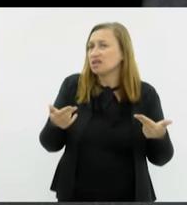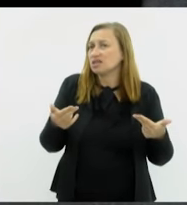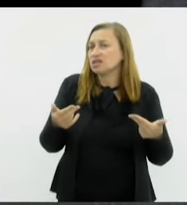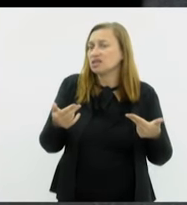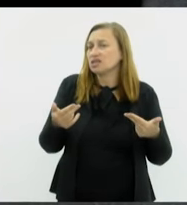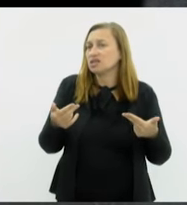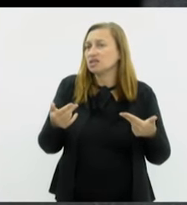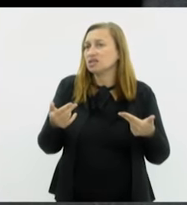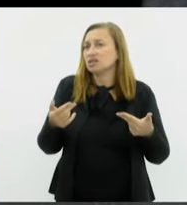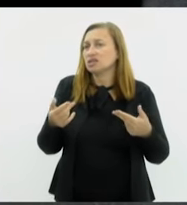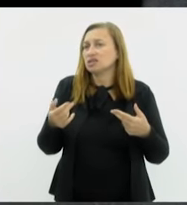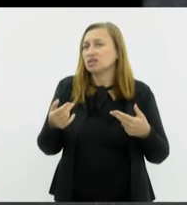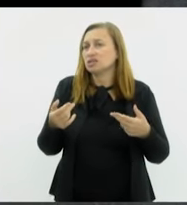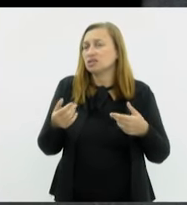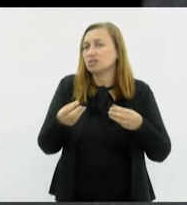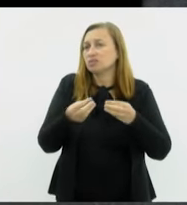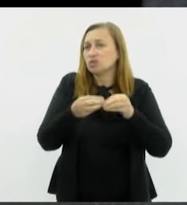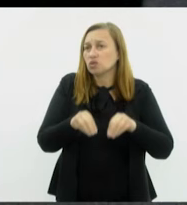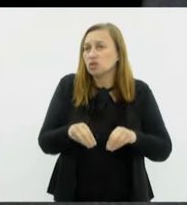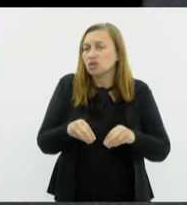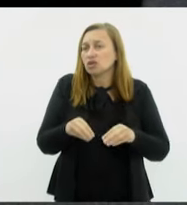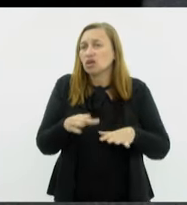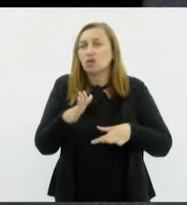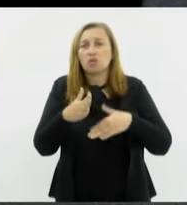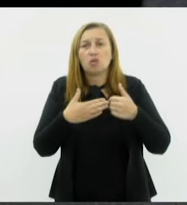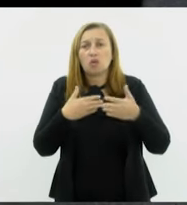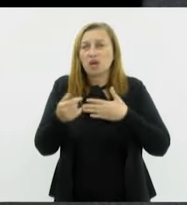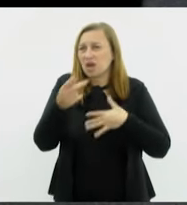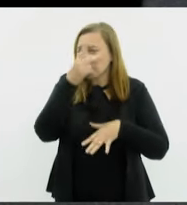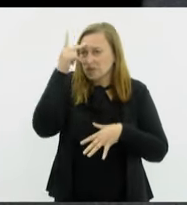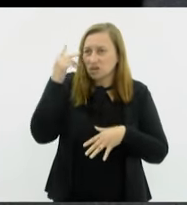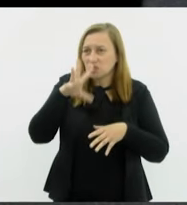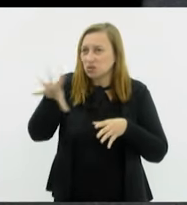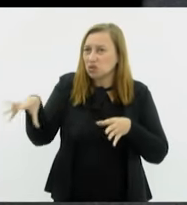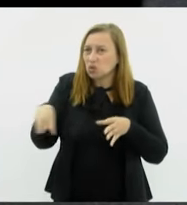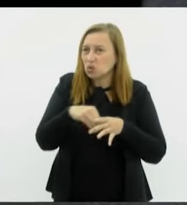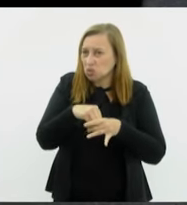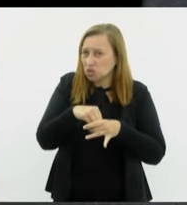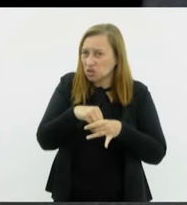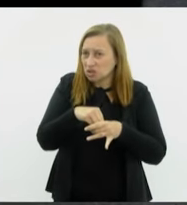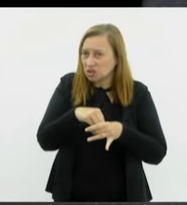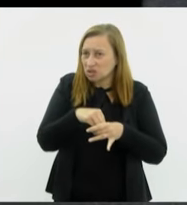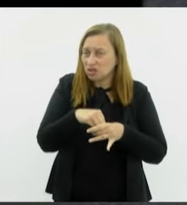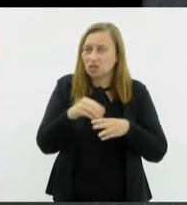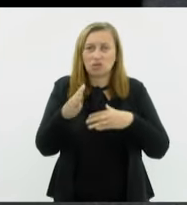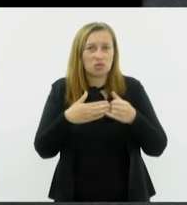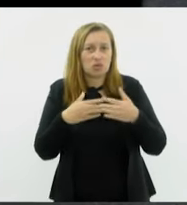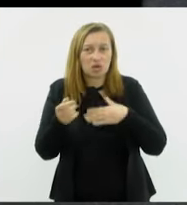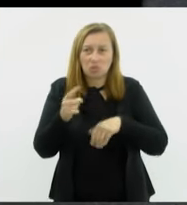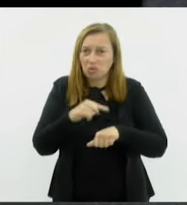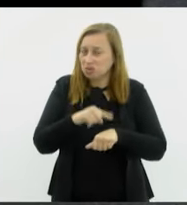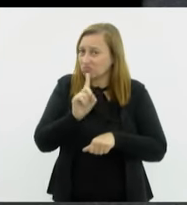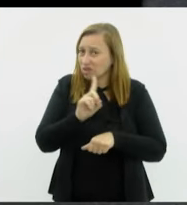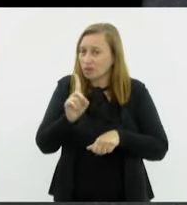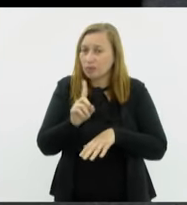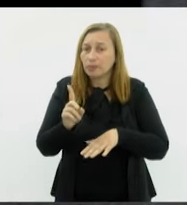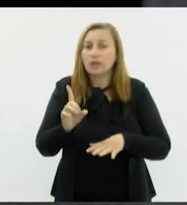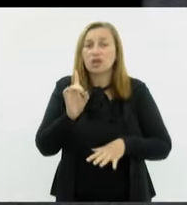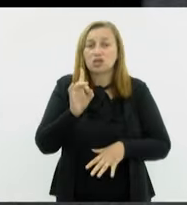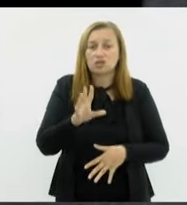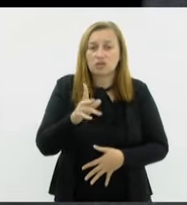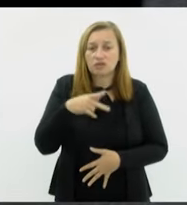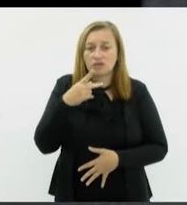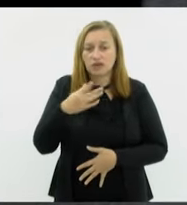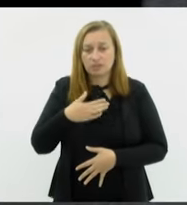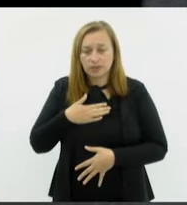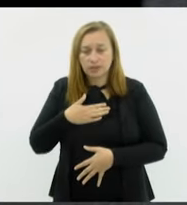circunstâncias ao ponto de que qualquer pessoa possa ser enquadrada em qualquer situação. É só essa